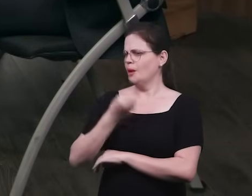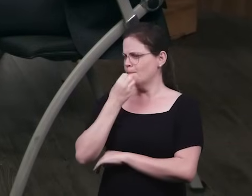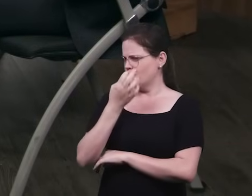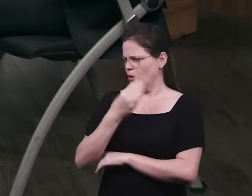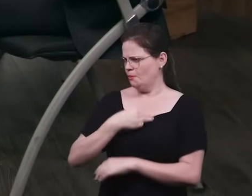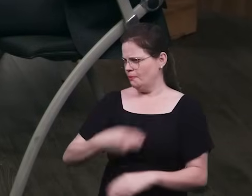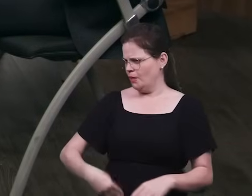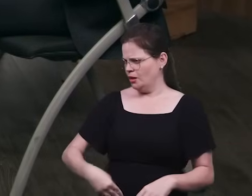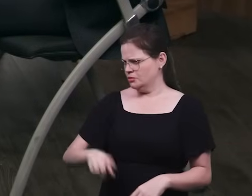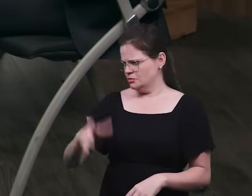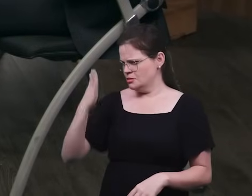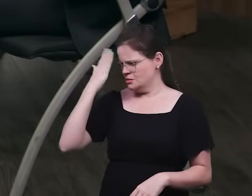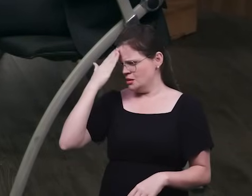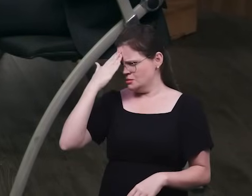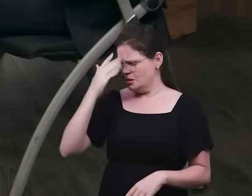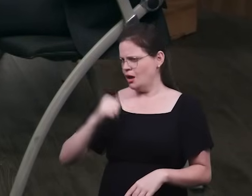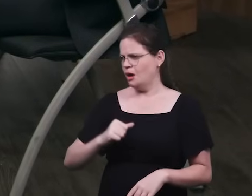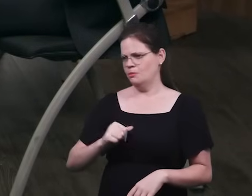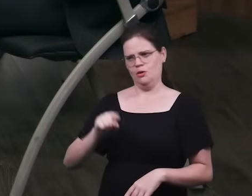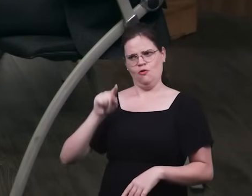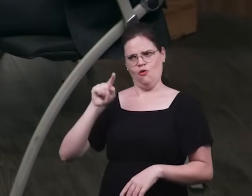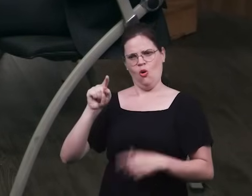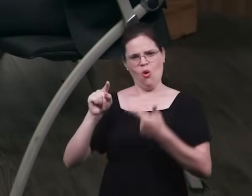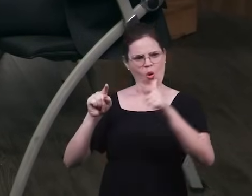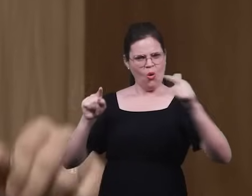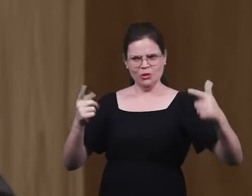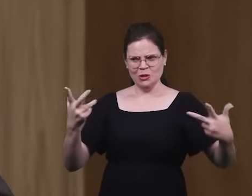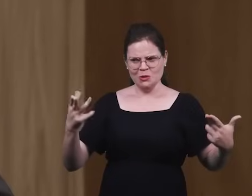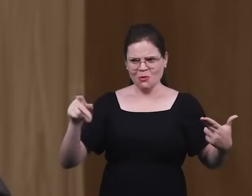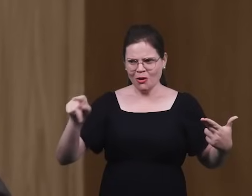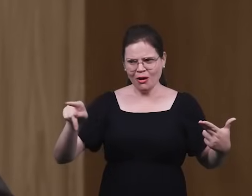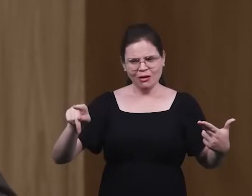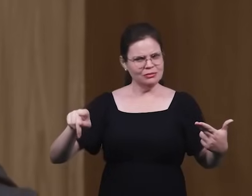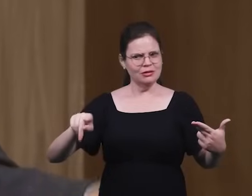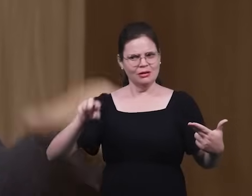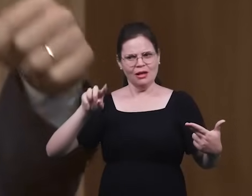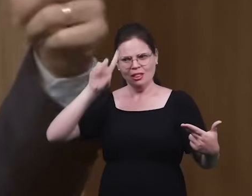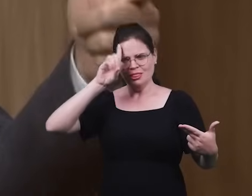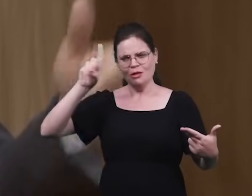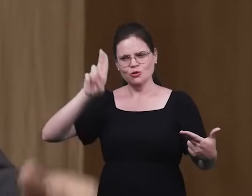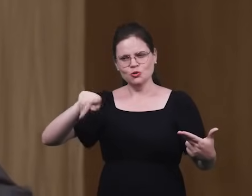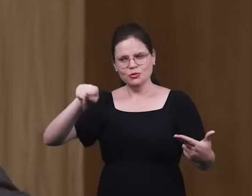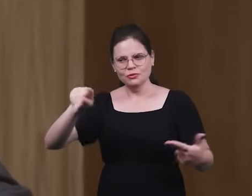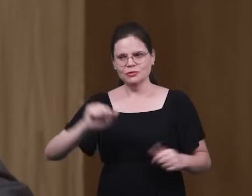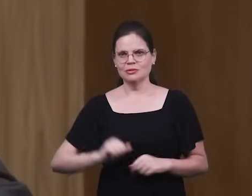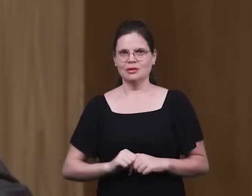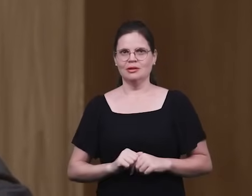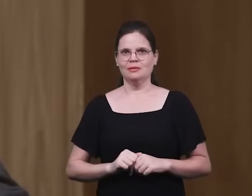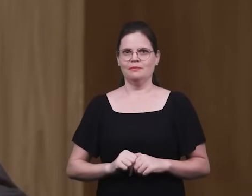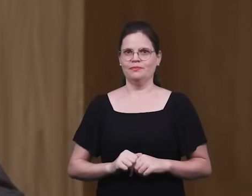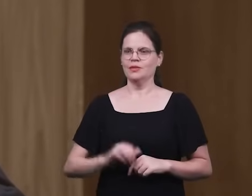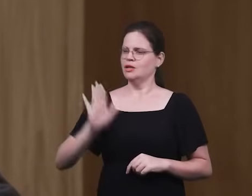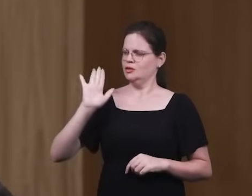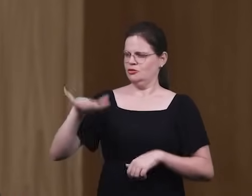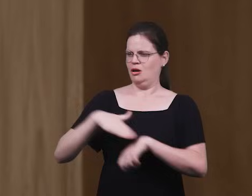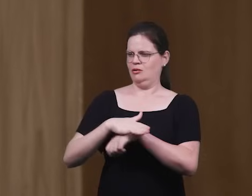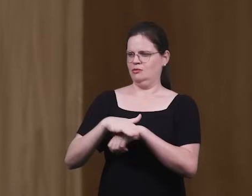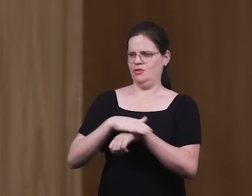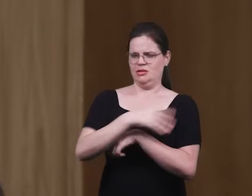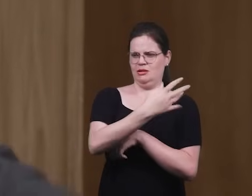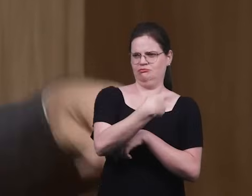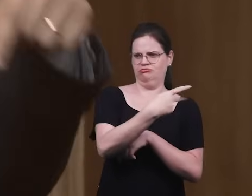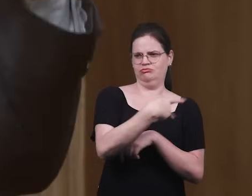sabemos que ninguém faz as coisas que tu fazes Se não vier de Deus ou seja nós bem sabemos nós já conversamos a respeito do